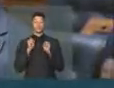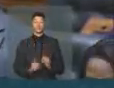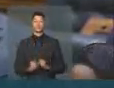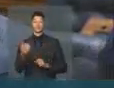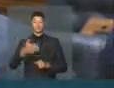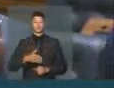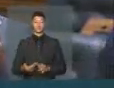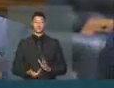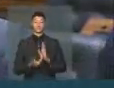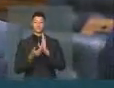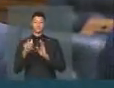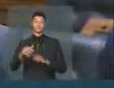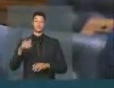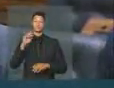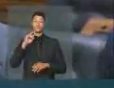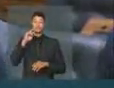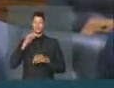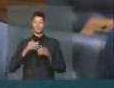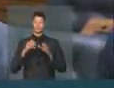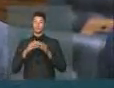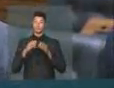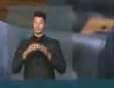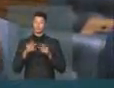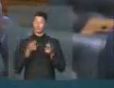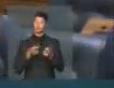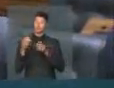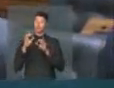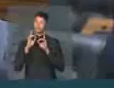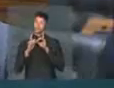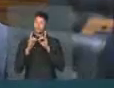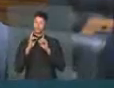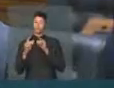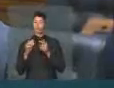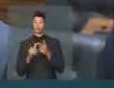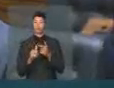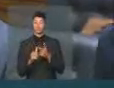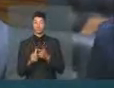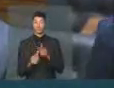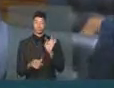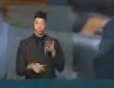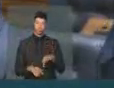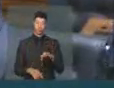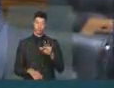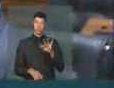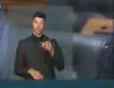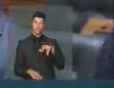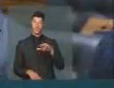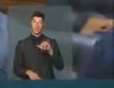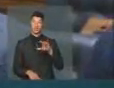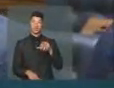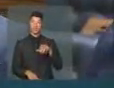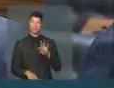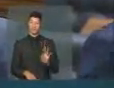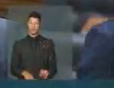vir para o plenário, vir para dentro da comissão para poder discutir. A primeira é o fim do